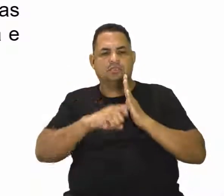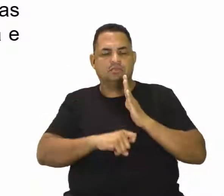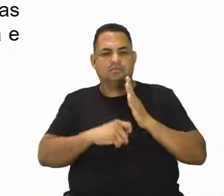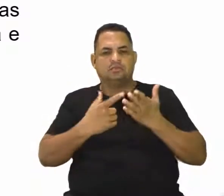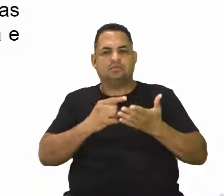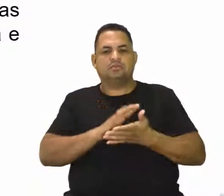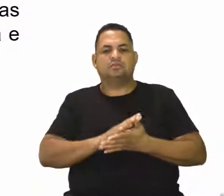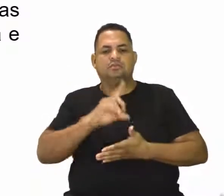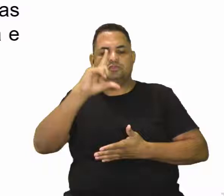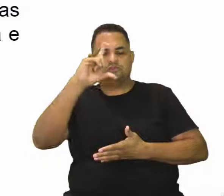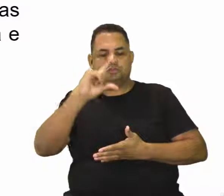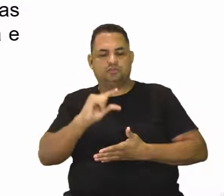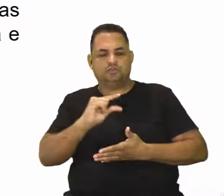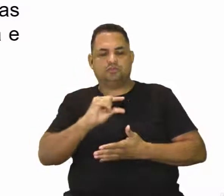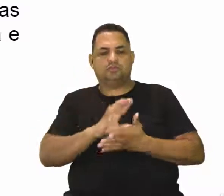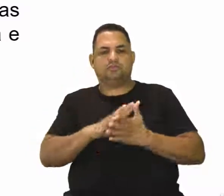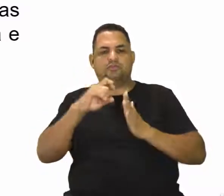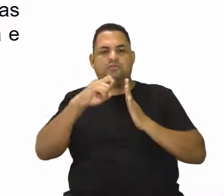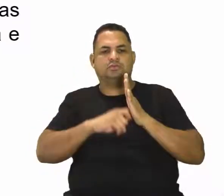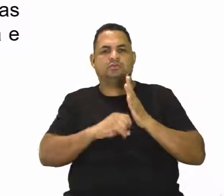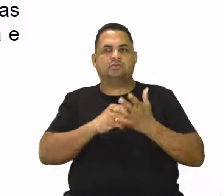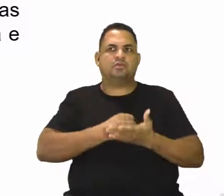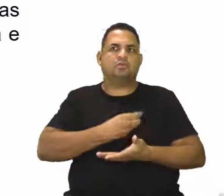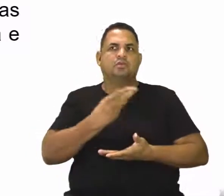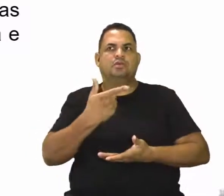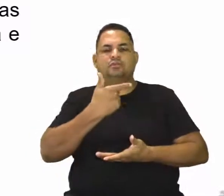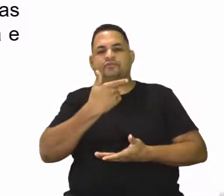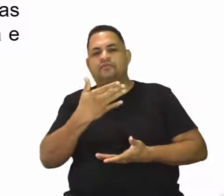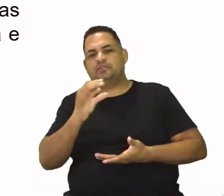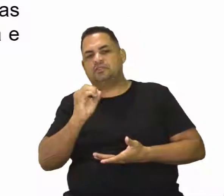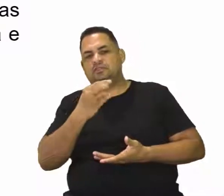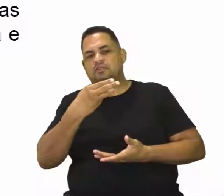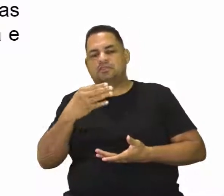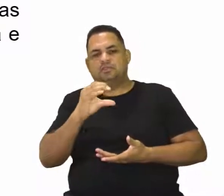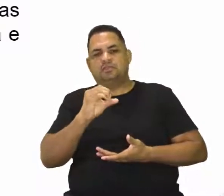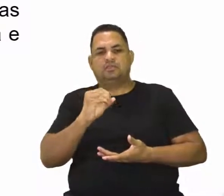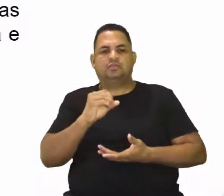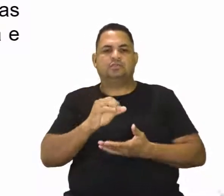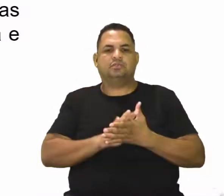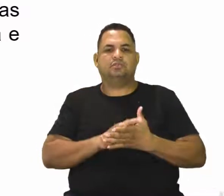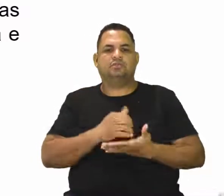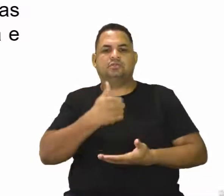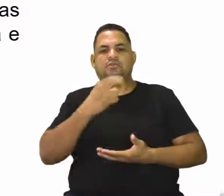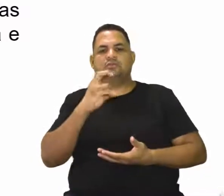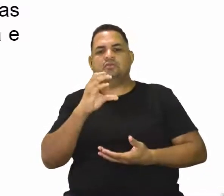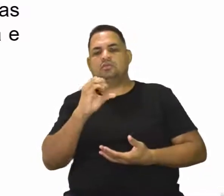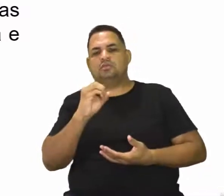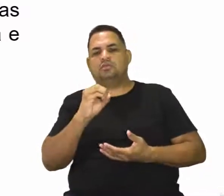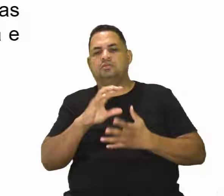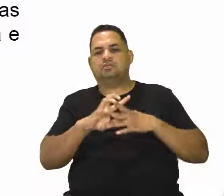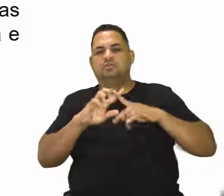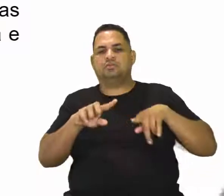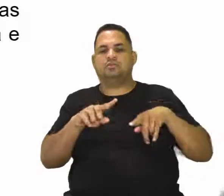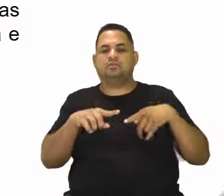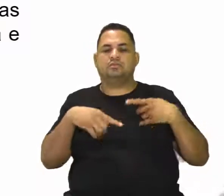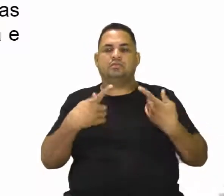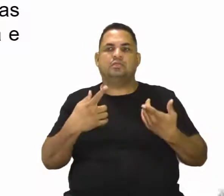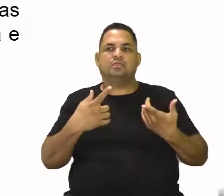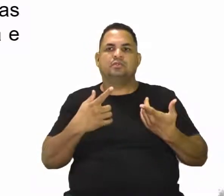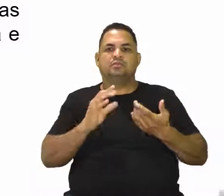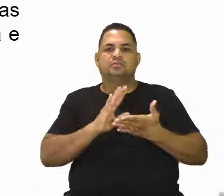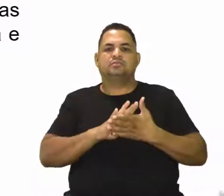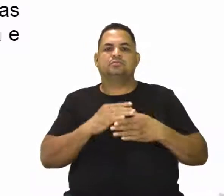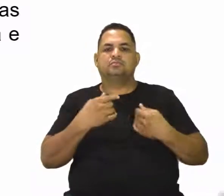Existe uma isenção de impostos por tantos anos, 20, 10, 30, 50 anos, mas em